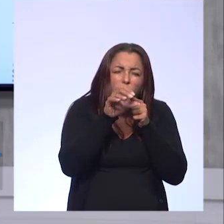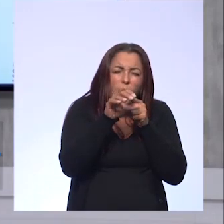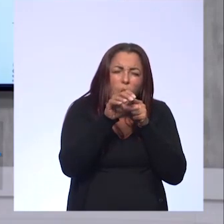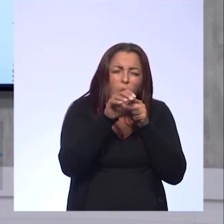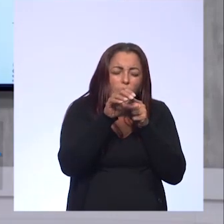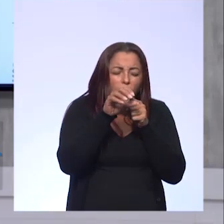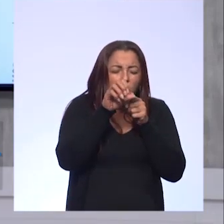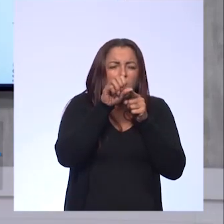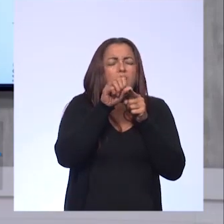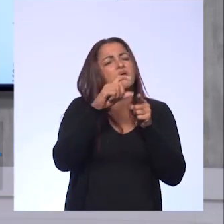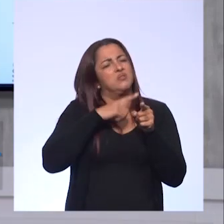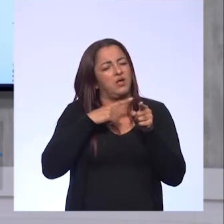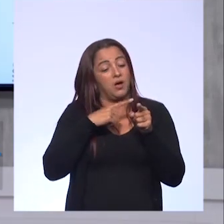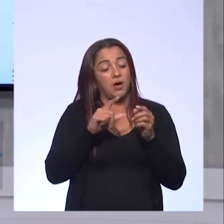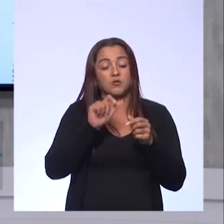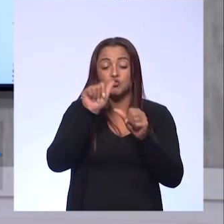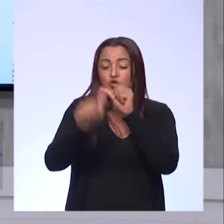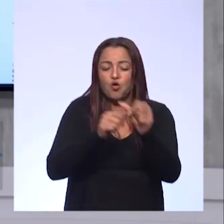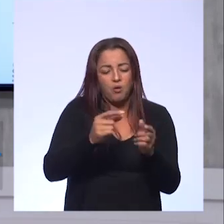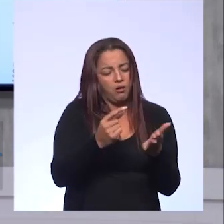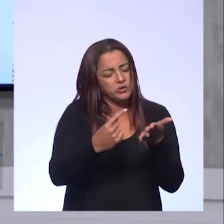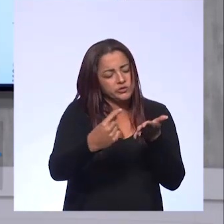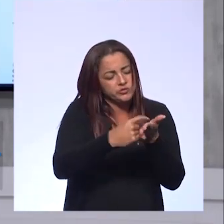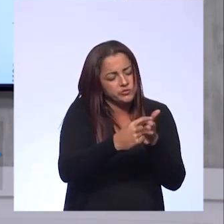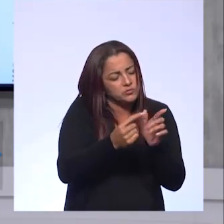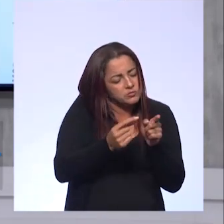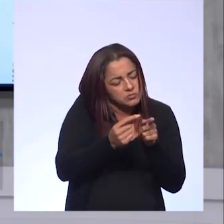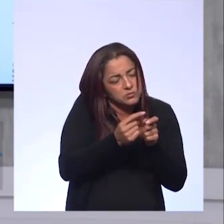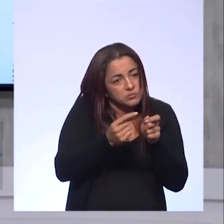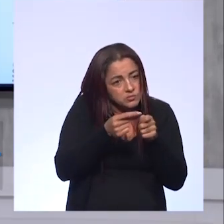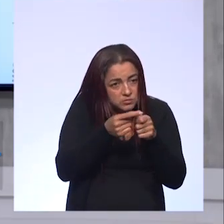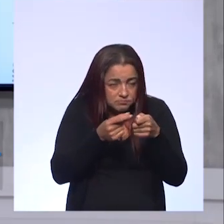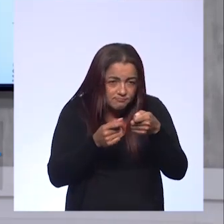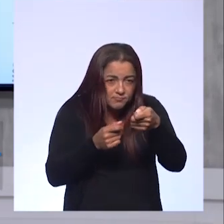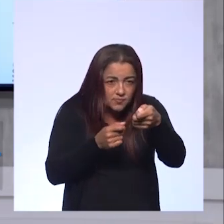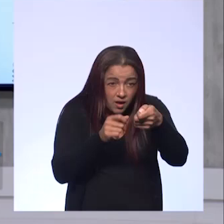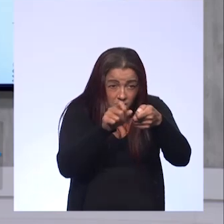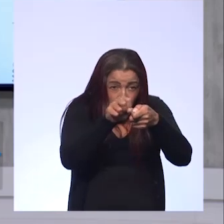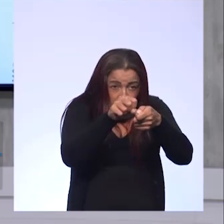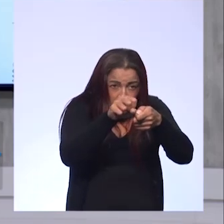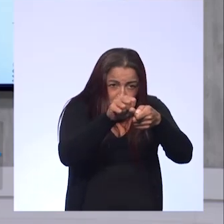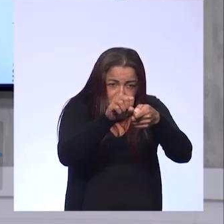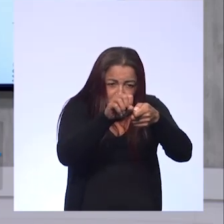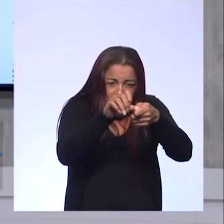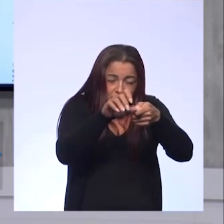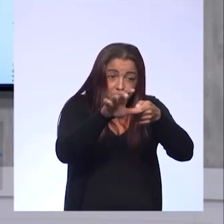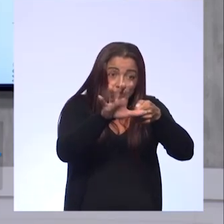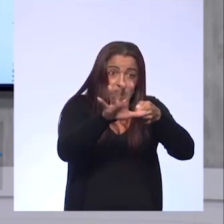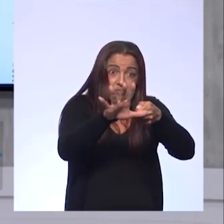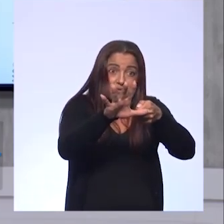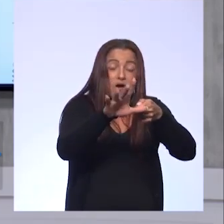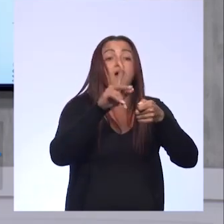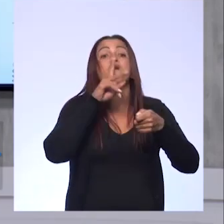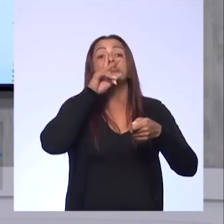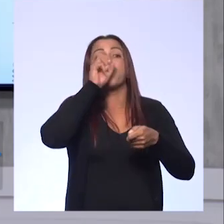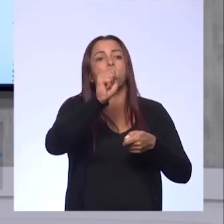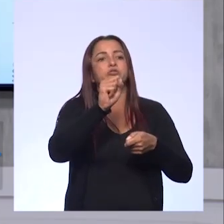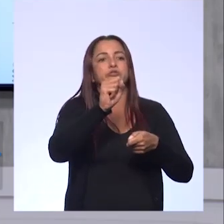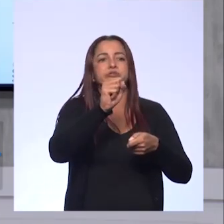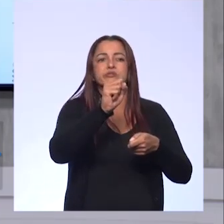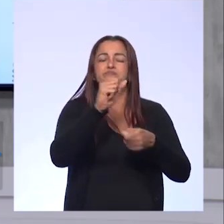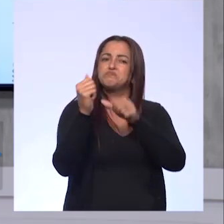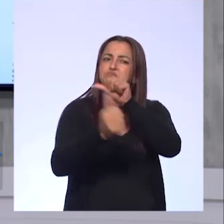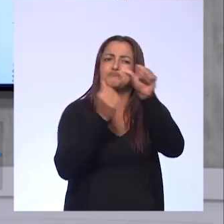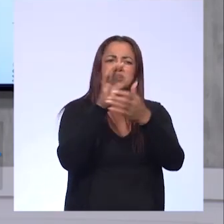filhas ao trocar as pilhas do laser voltou a ficar forte e ele diz uma coisa que o laser